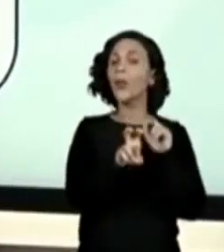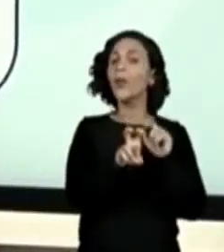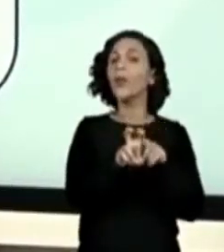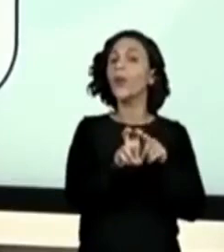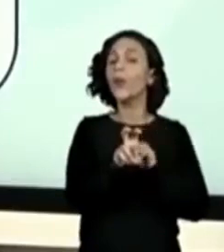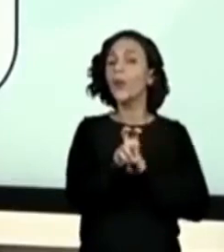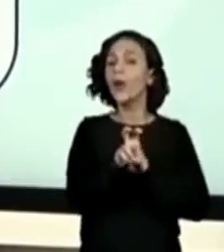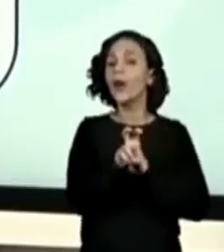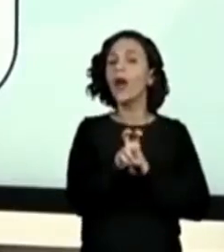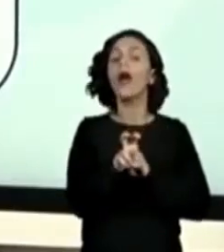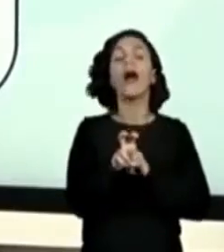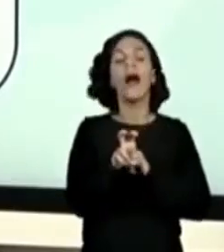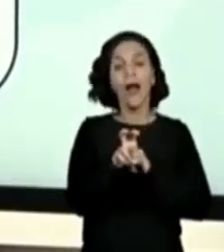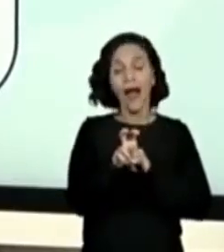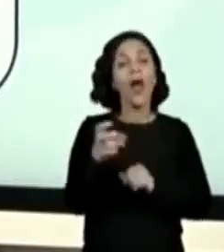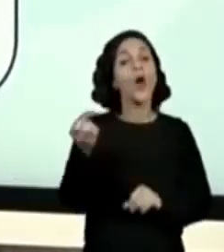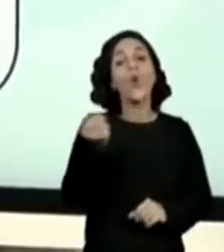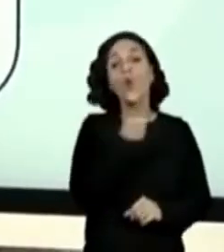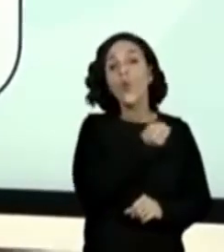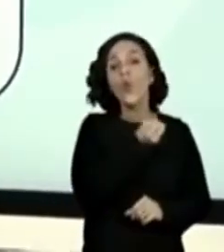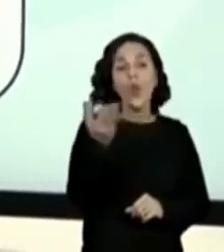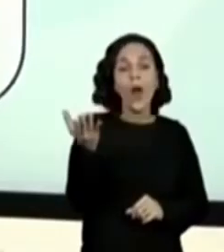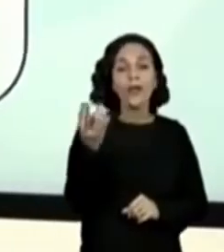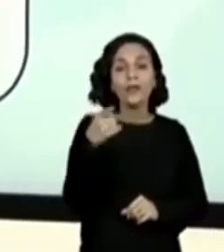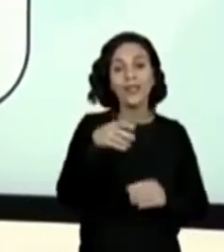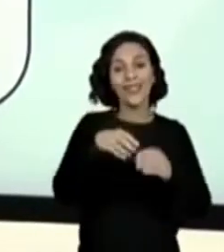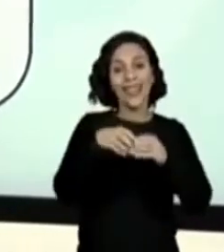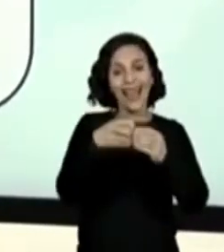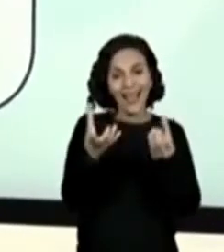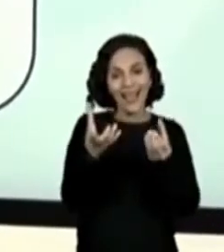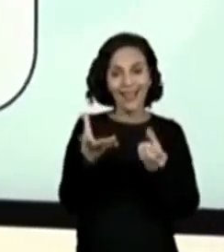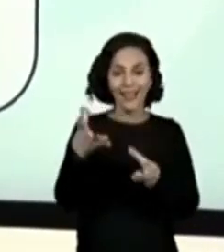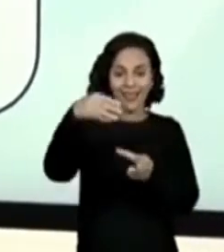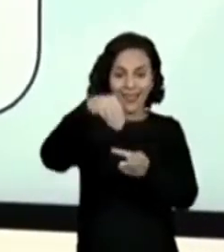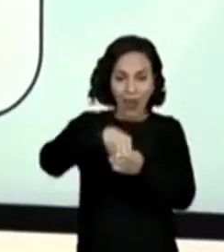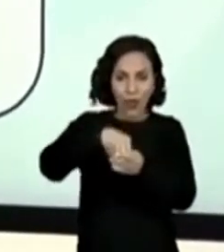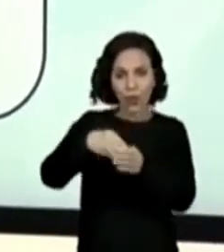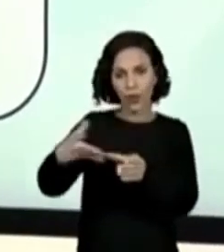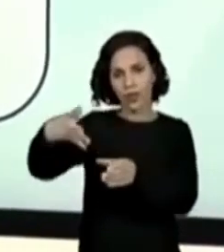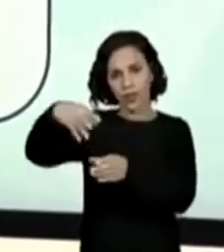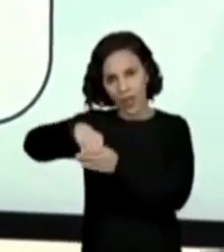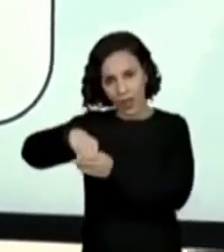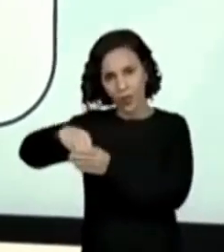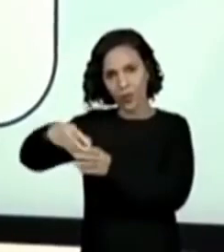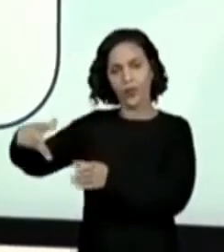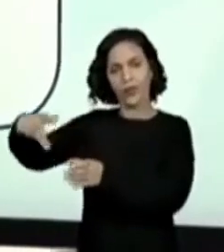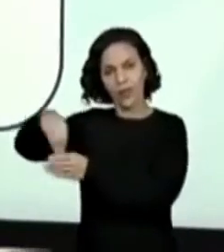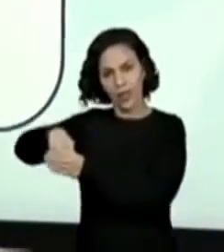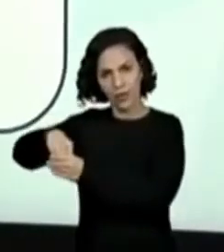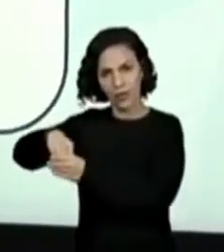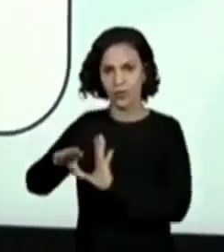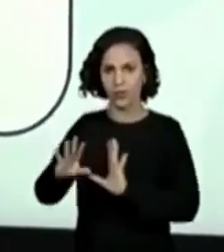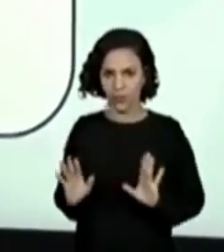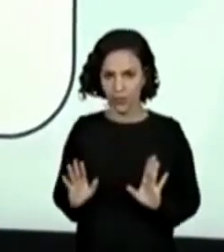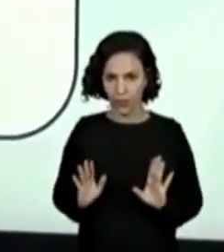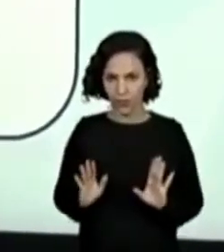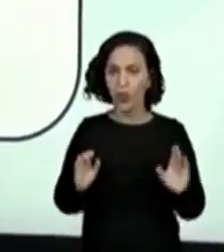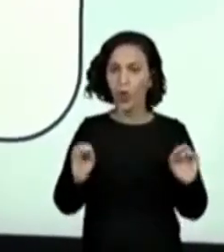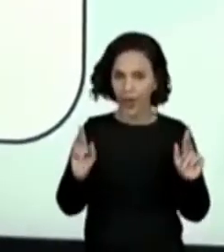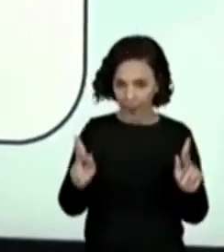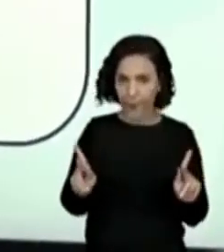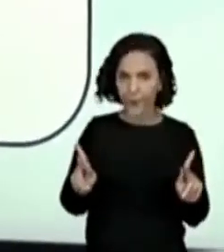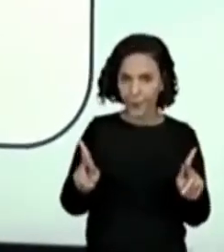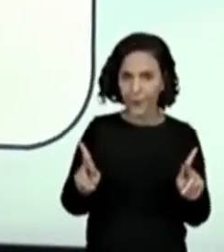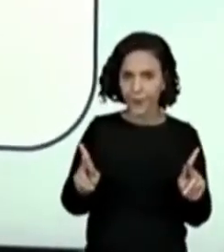multiplicação representa a quantidade de caquis em cada uma das embalagens, tá